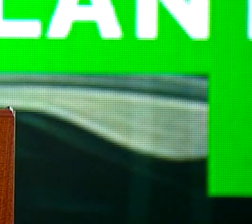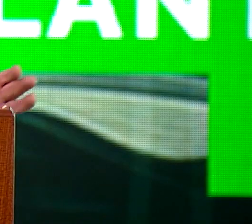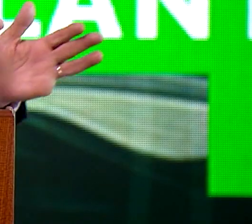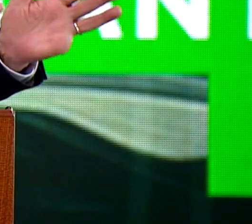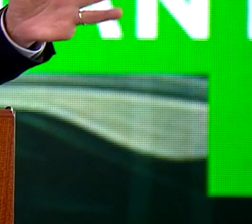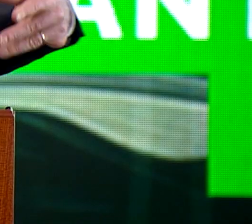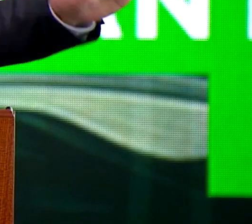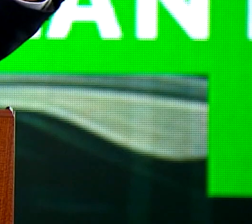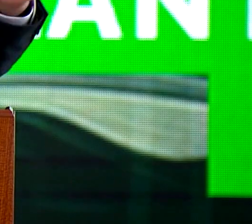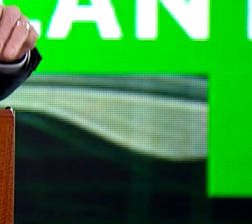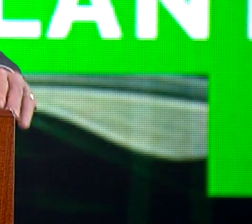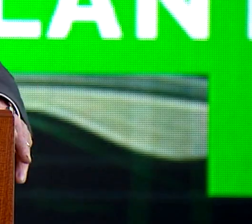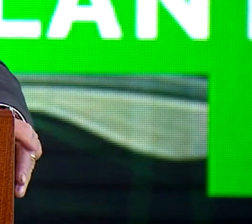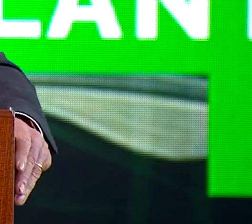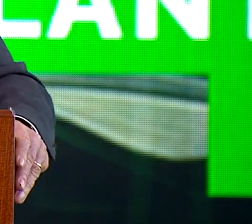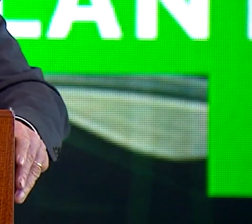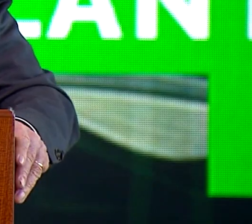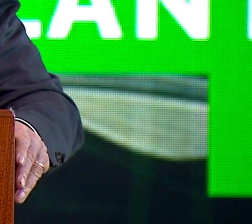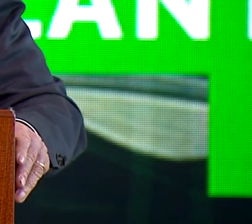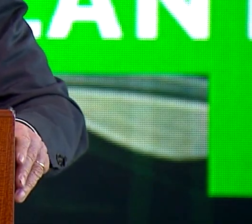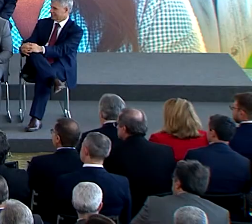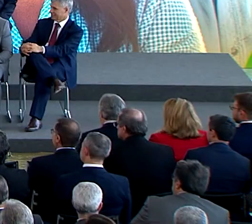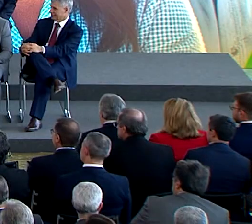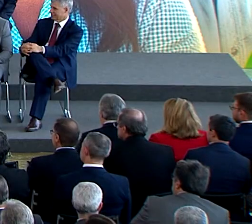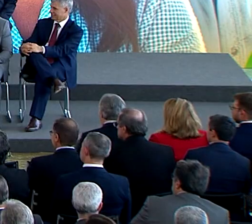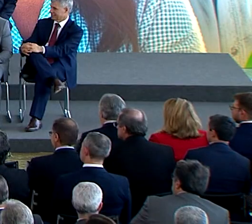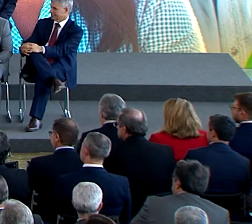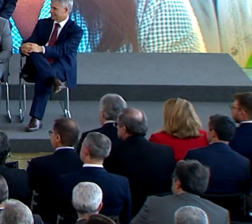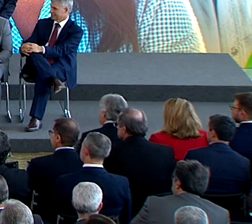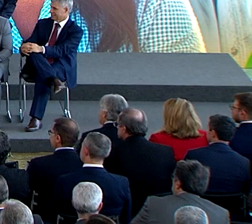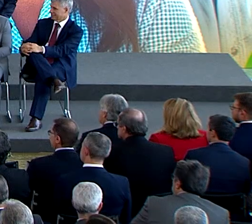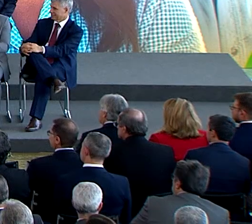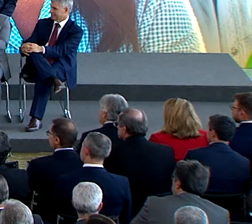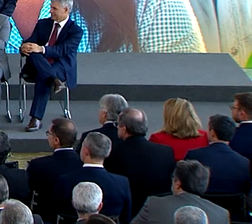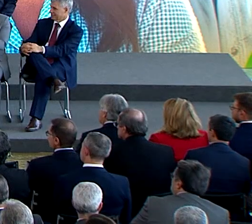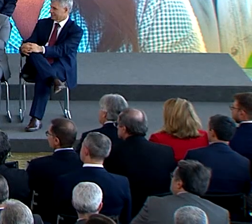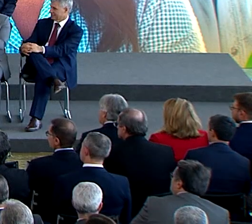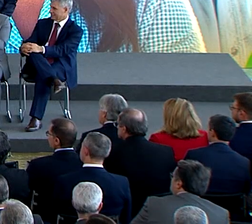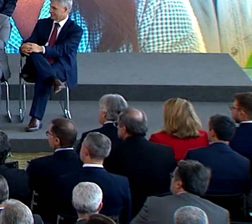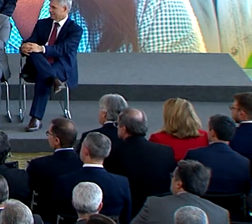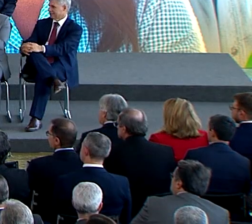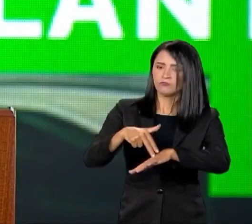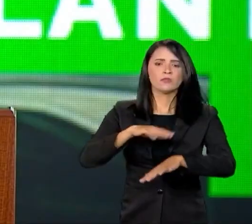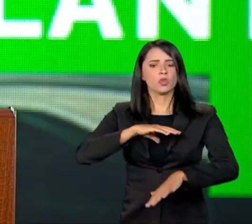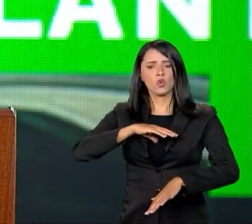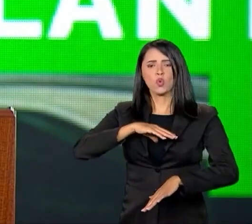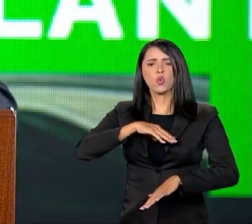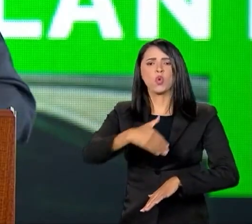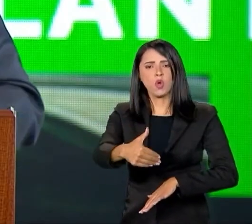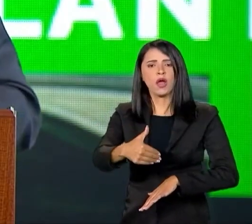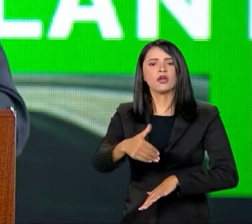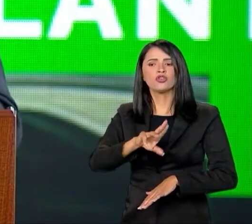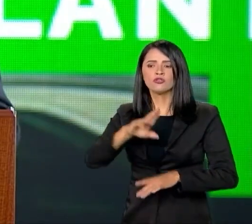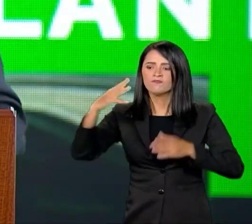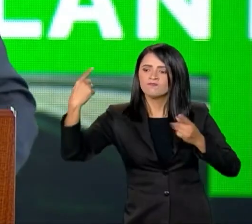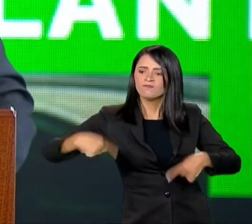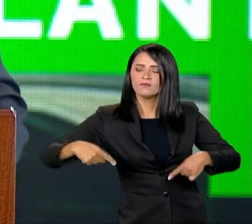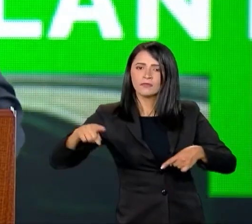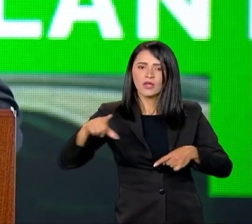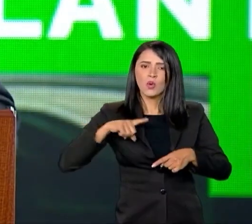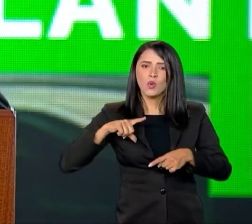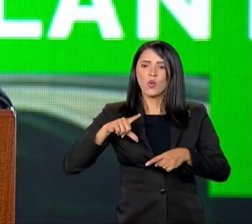fim o presidente Lula criticou aqueles que não valorizam O agronegócio brasileiro O Chamado